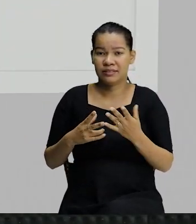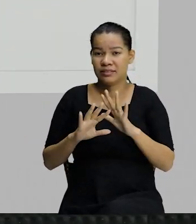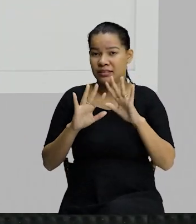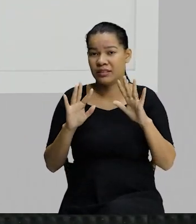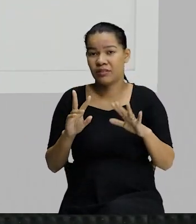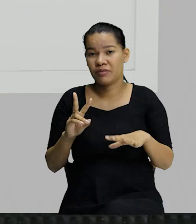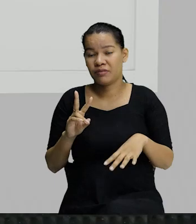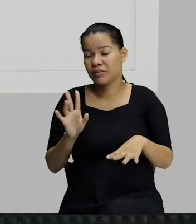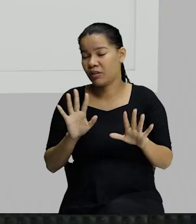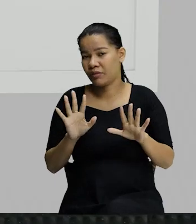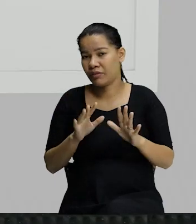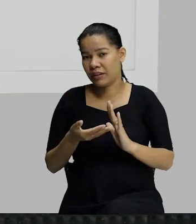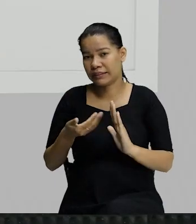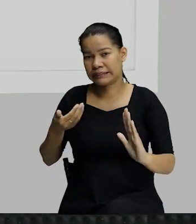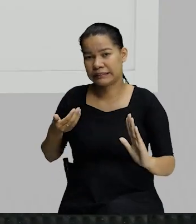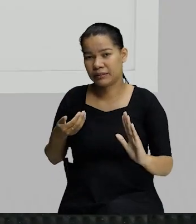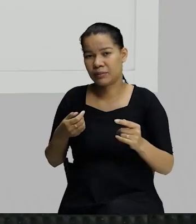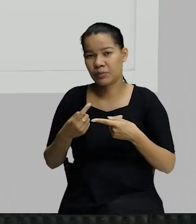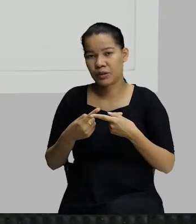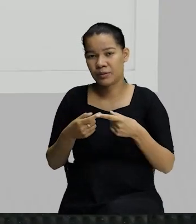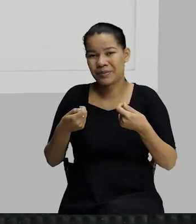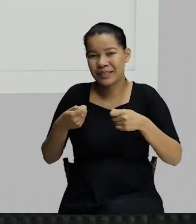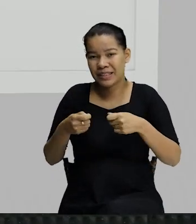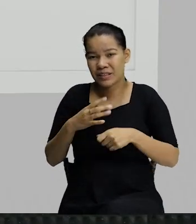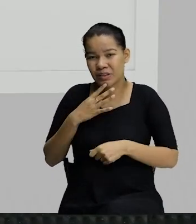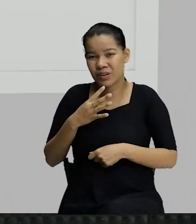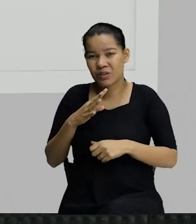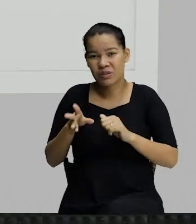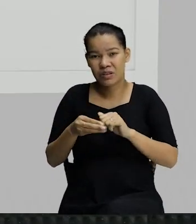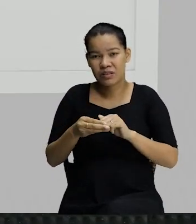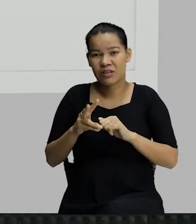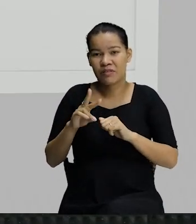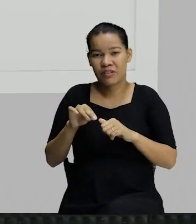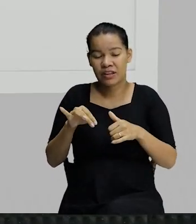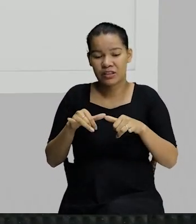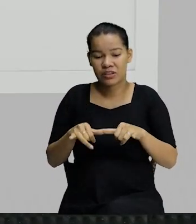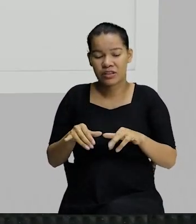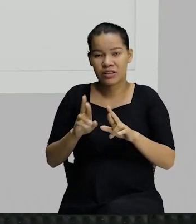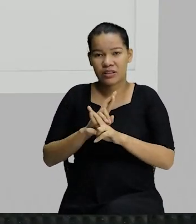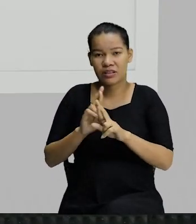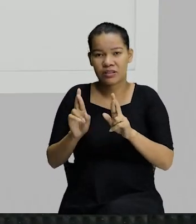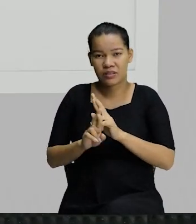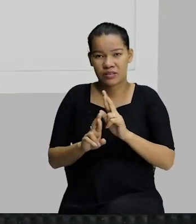do conhecimento, obviamente que o conhecimento vai estar associado aqui, ó,